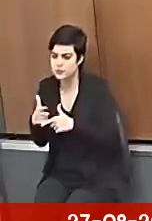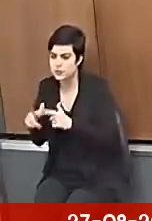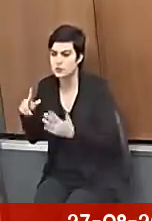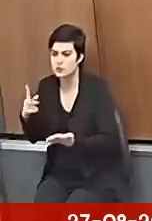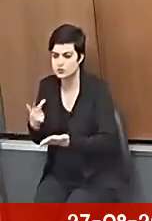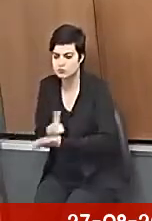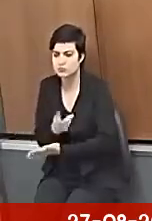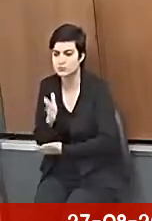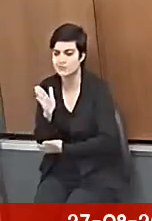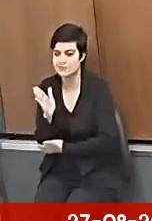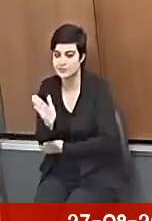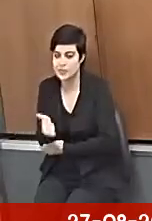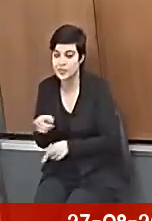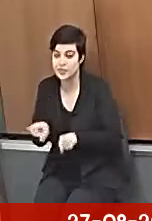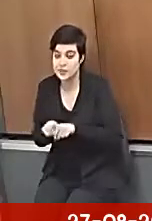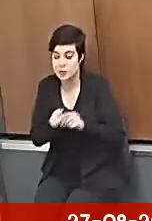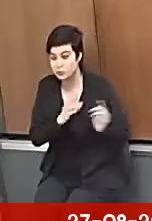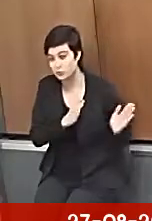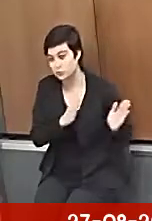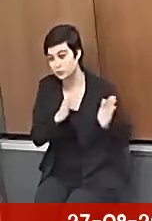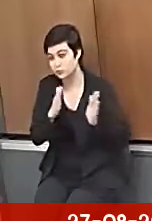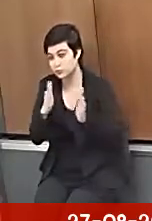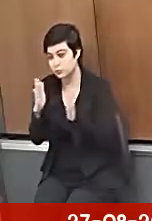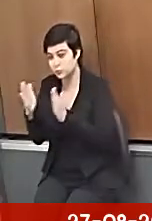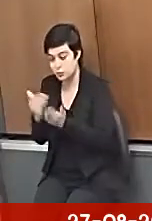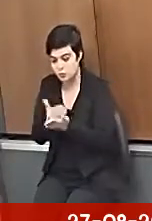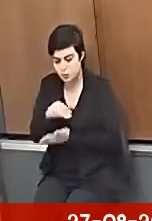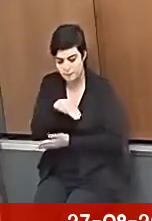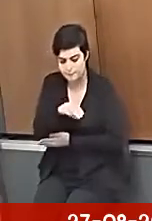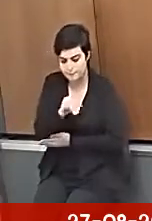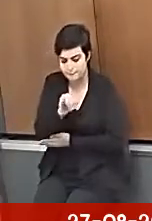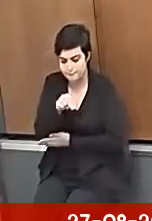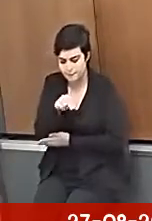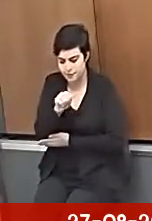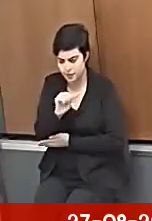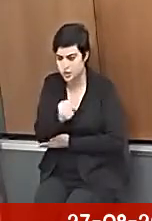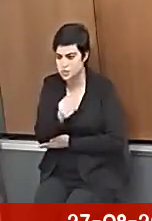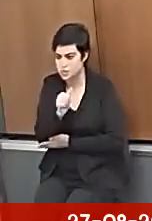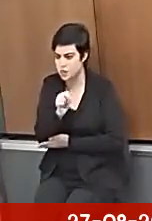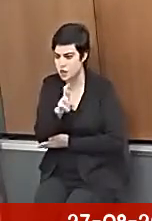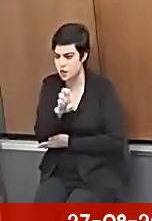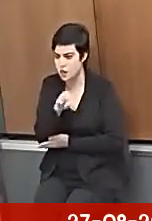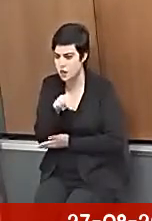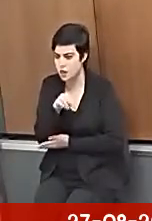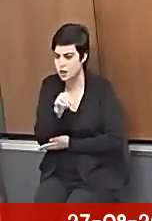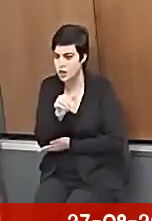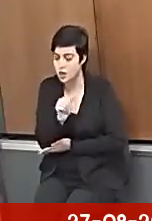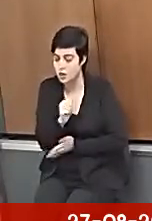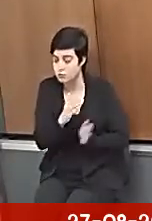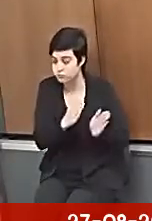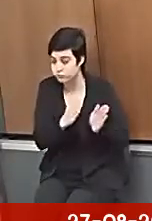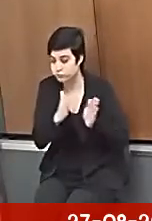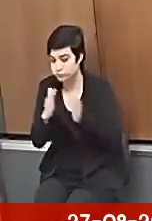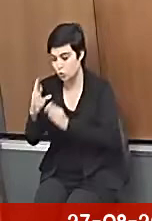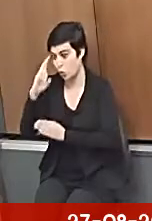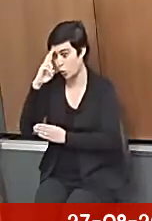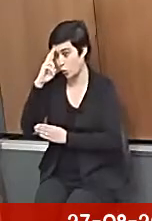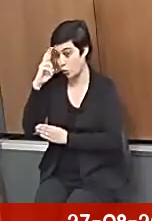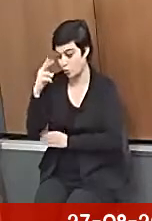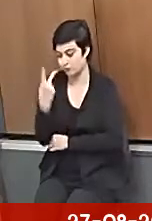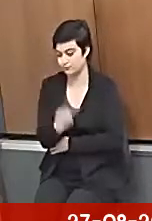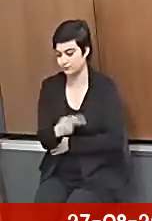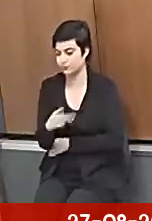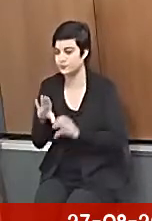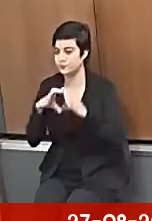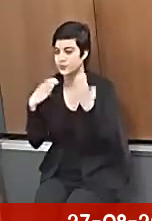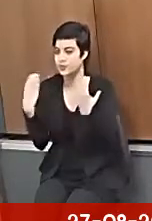acontecendo é ao longo do tempo desde que minas área se tornou é entre as proprietário do estádio o